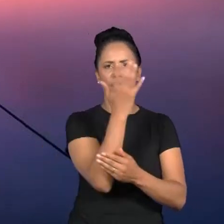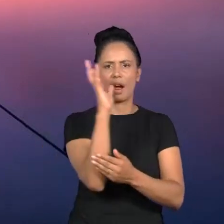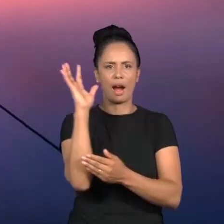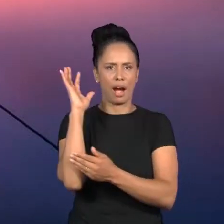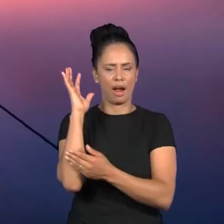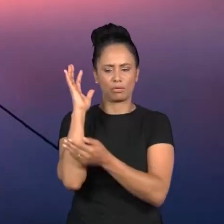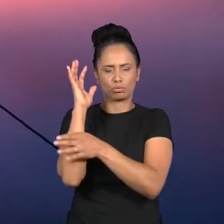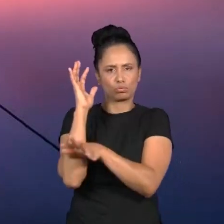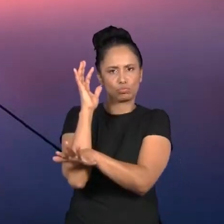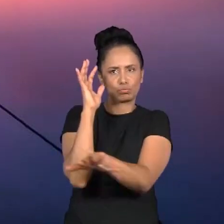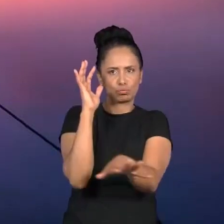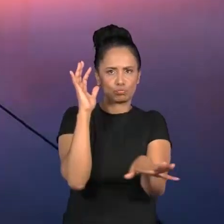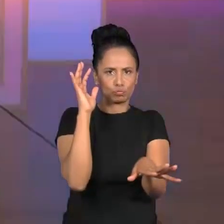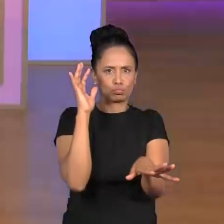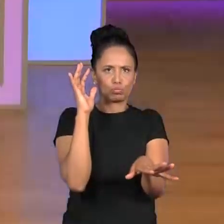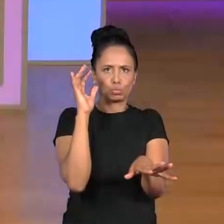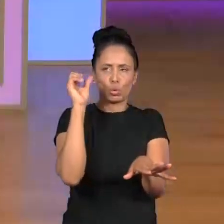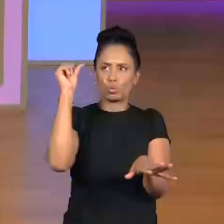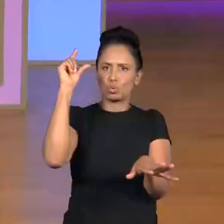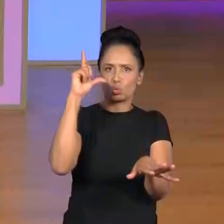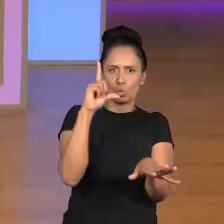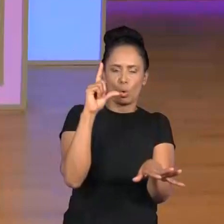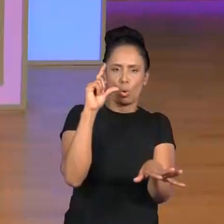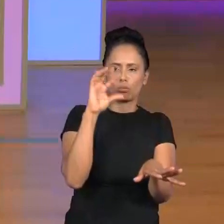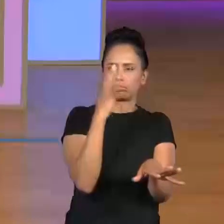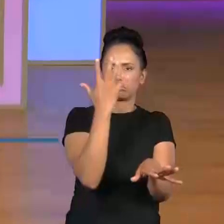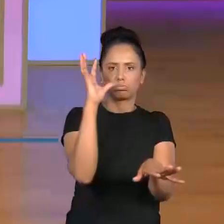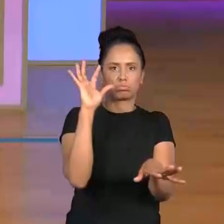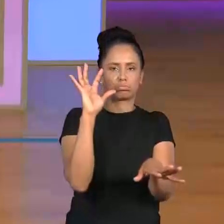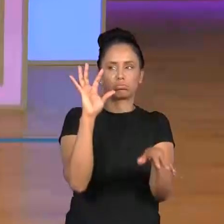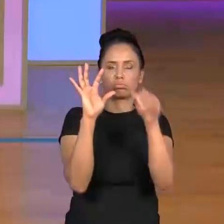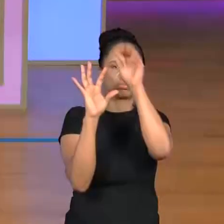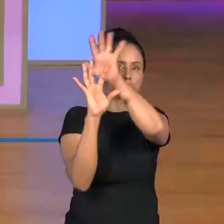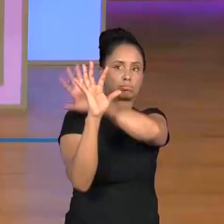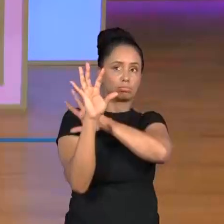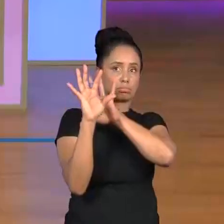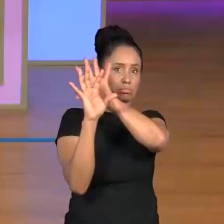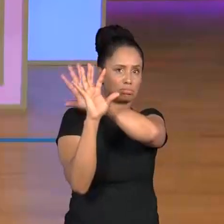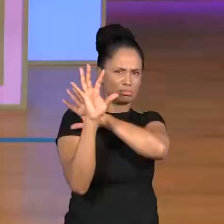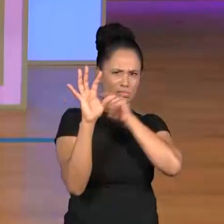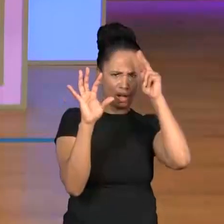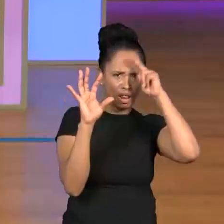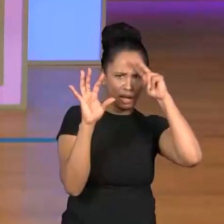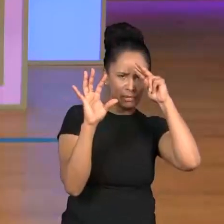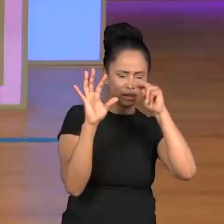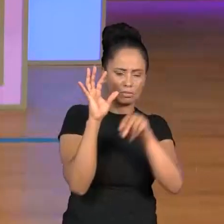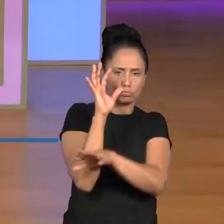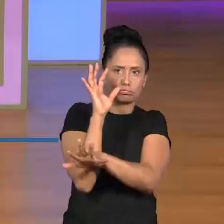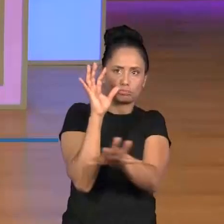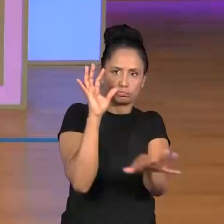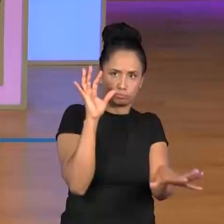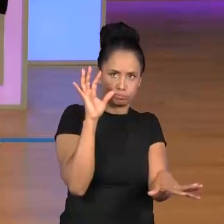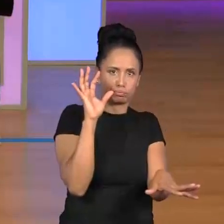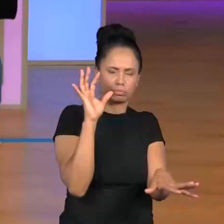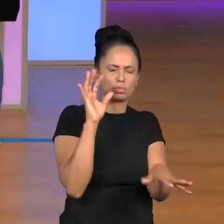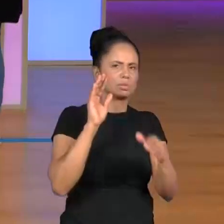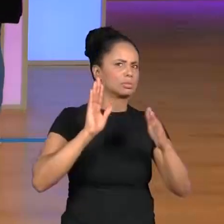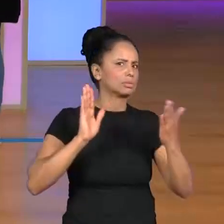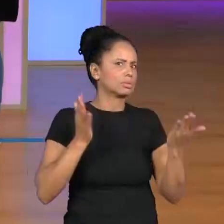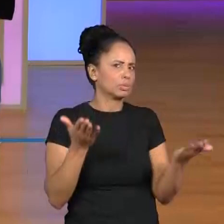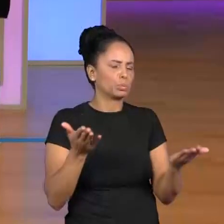daquele lado ali. Nós sabemos que o sol se põe, nasce de um lado e se põe no outro, do outro lado. Então essa